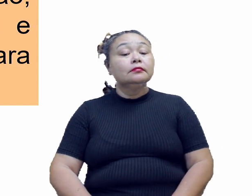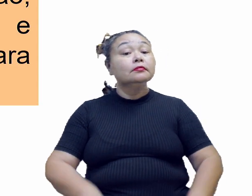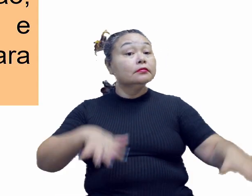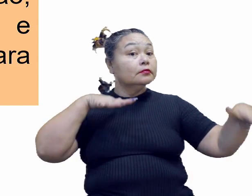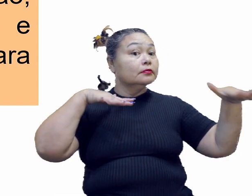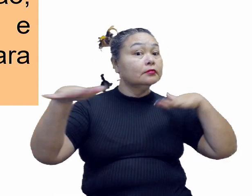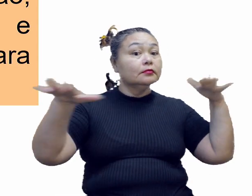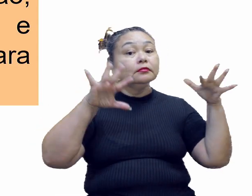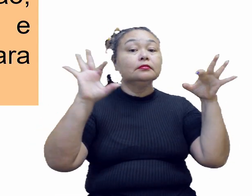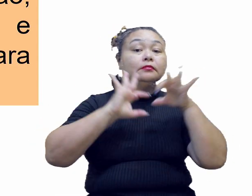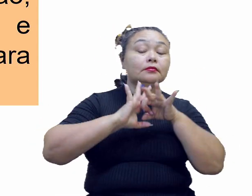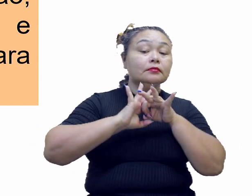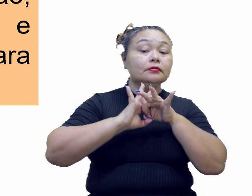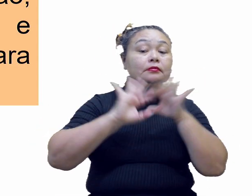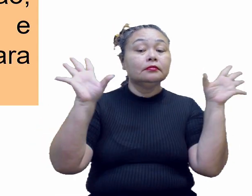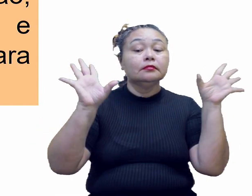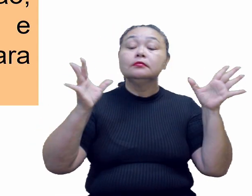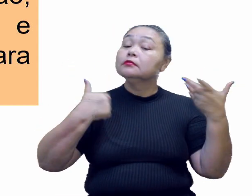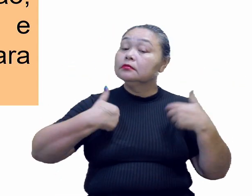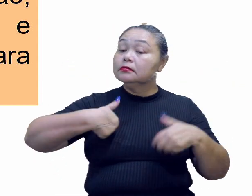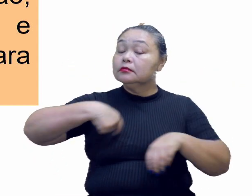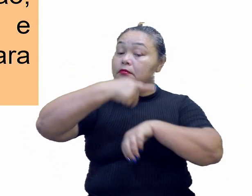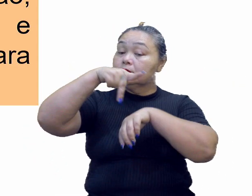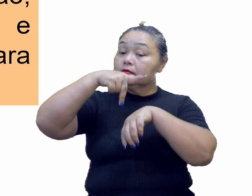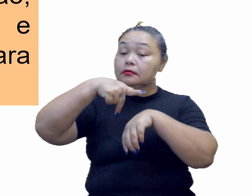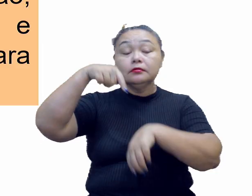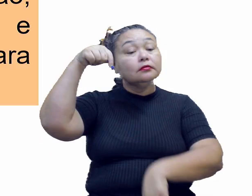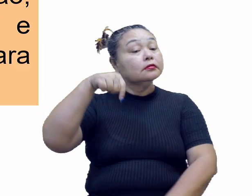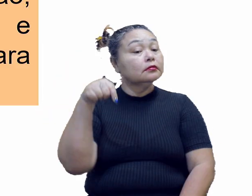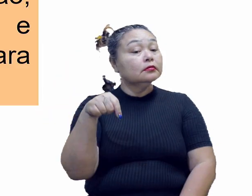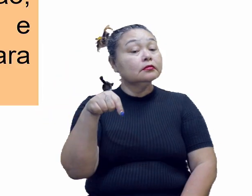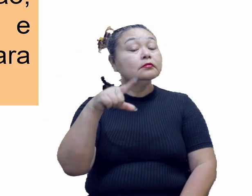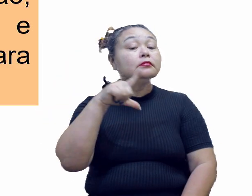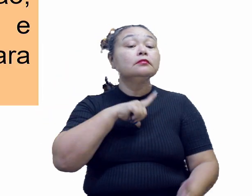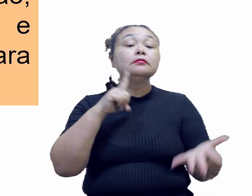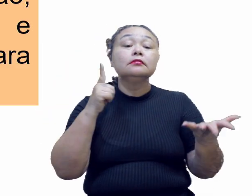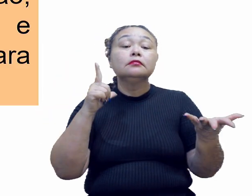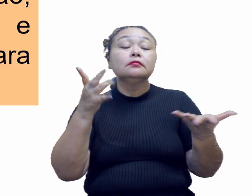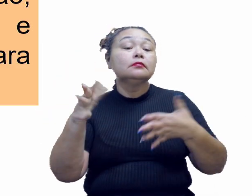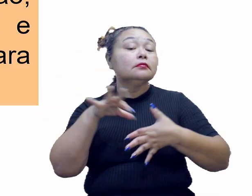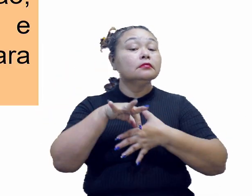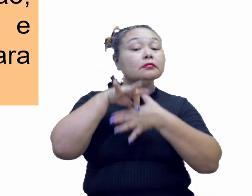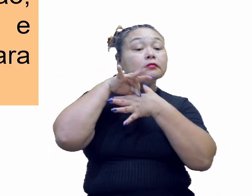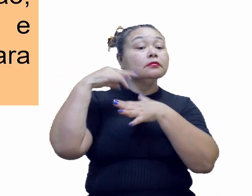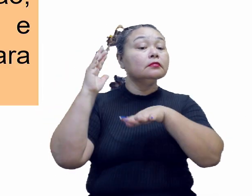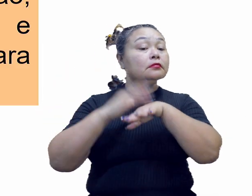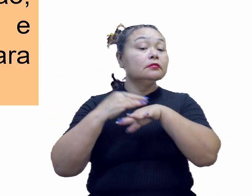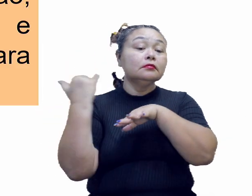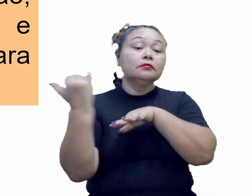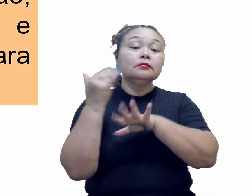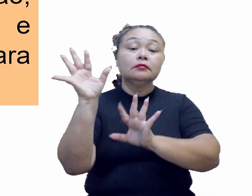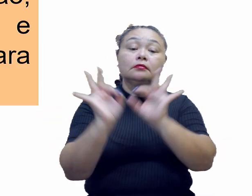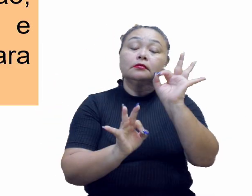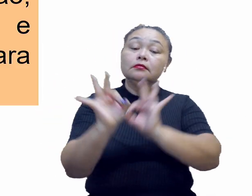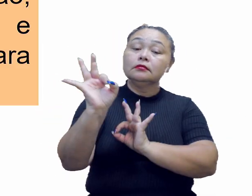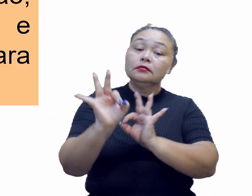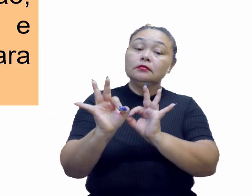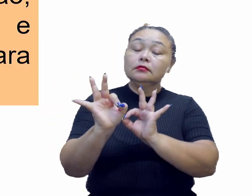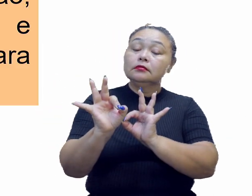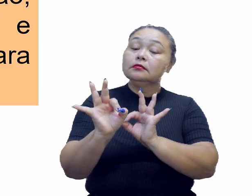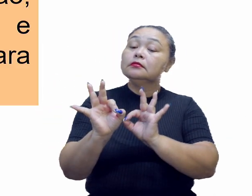Os movimentos de libertação nacional contaram com lideranças importantes que